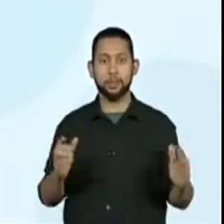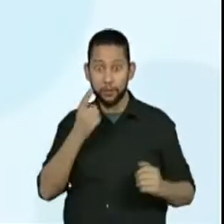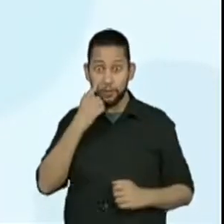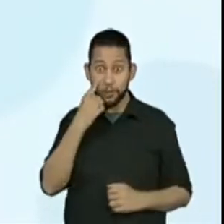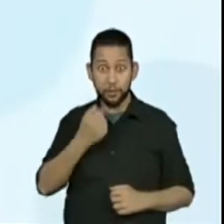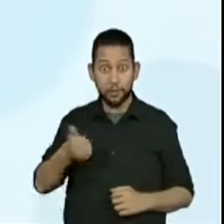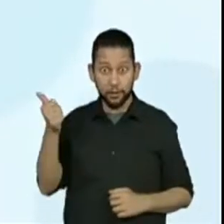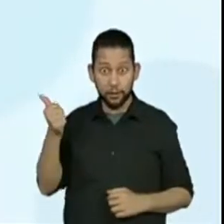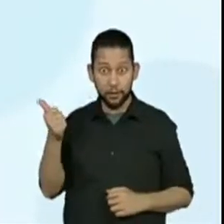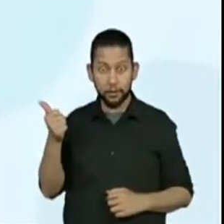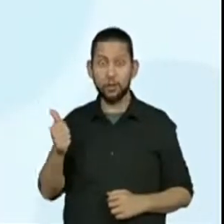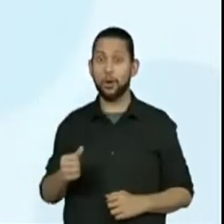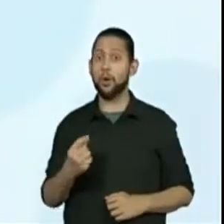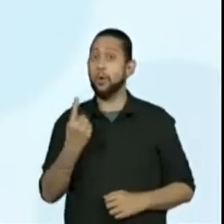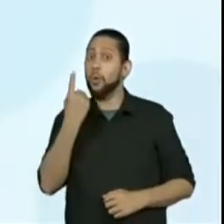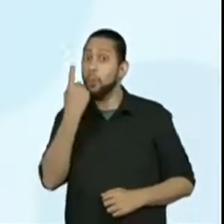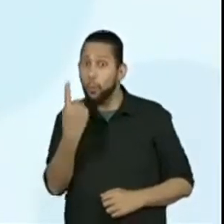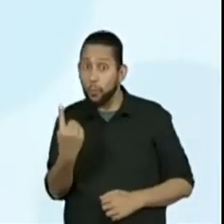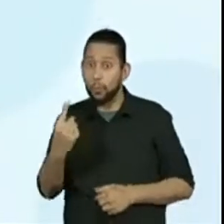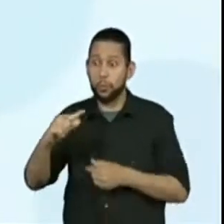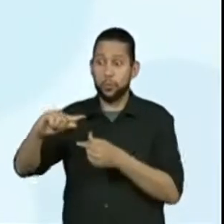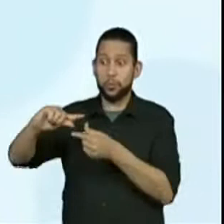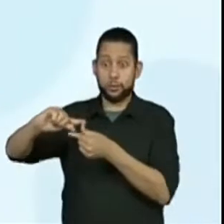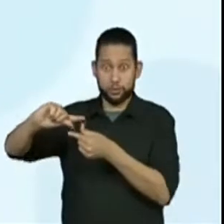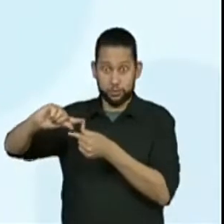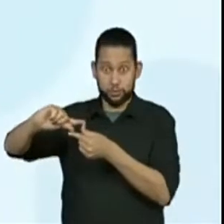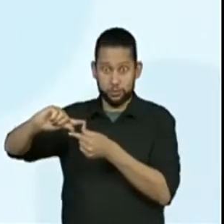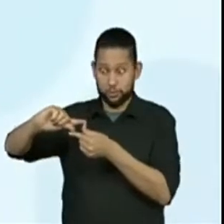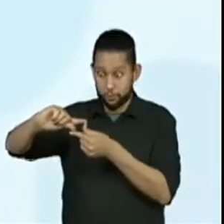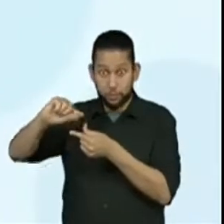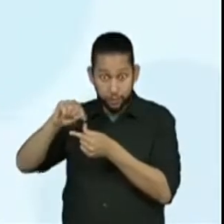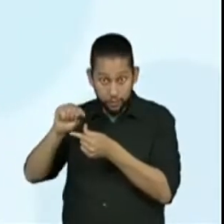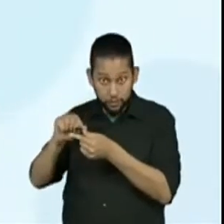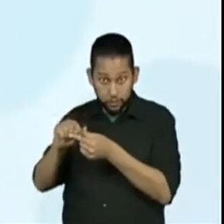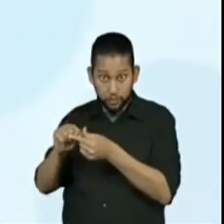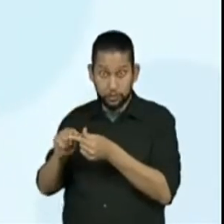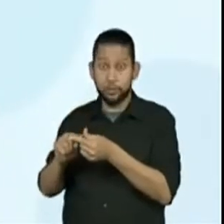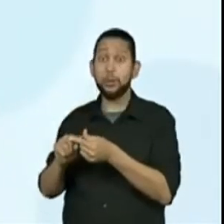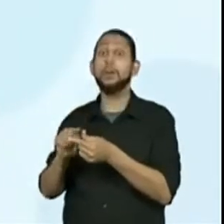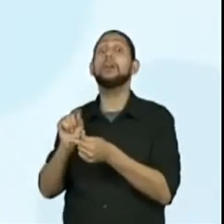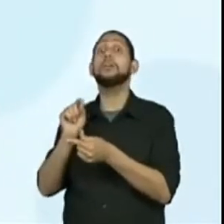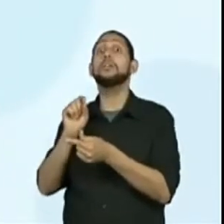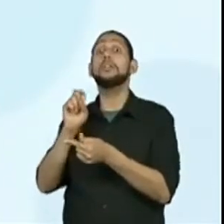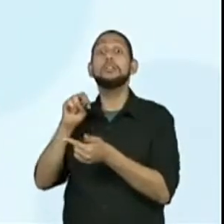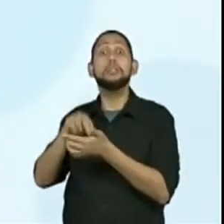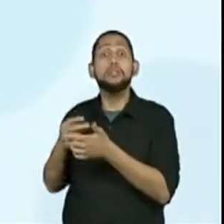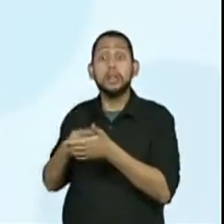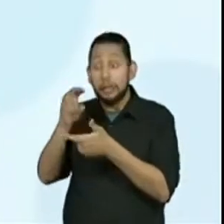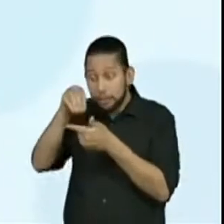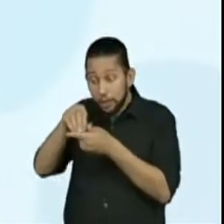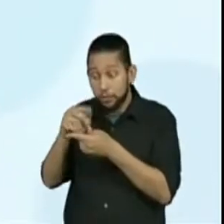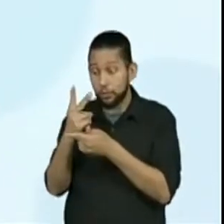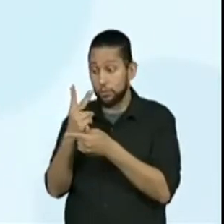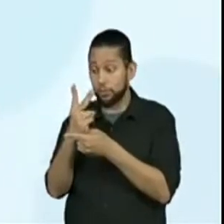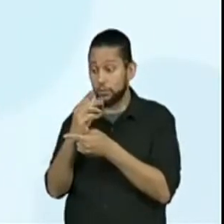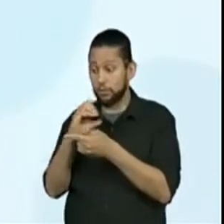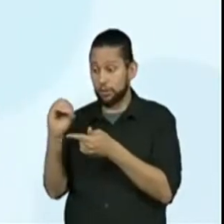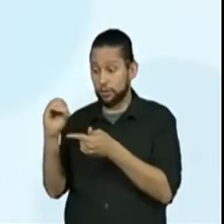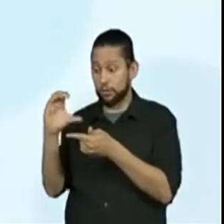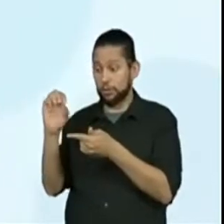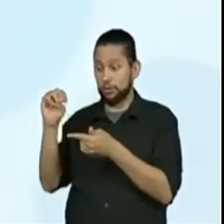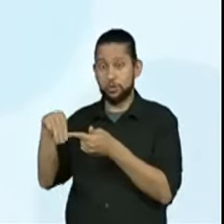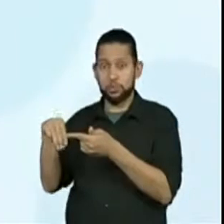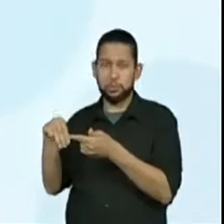Olha lá, um quadradinho equivalem a 200 centímetros, a